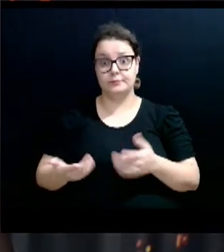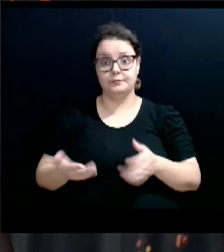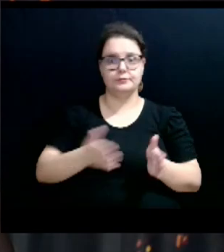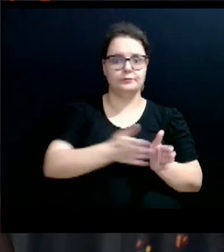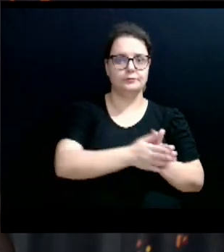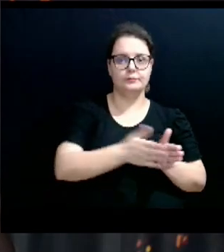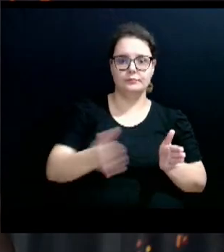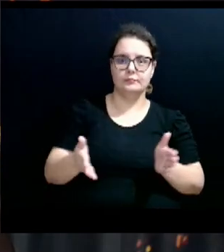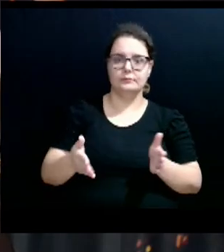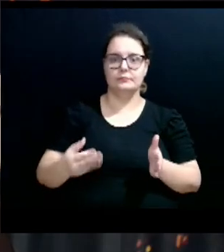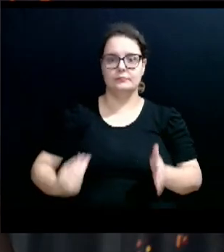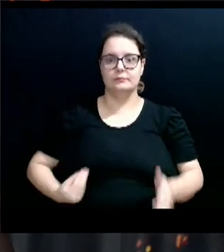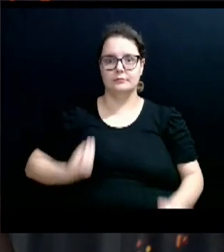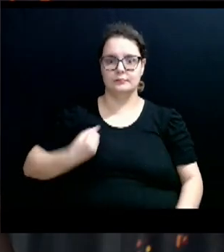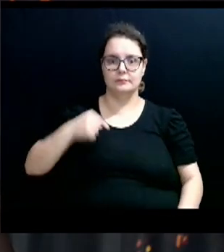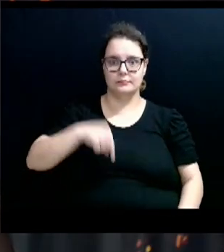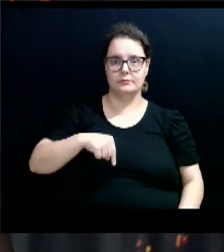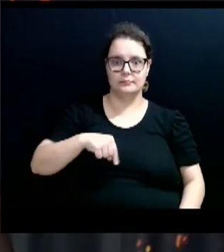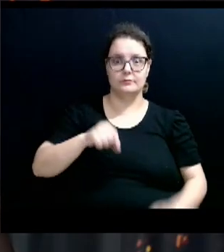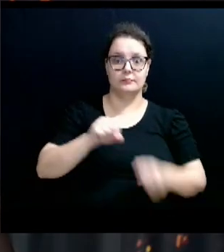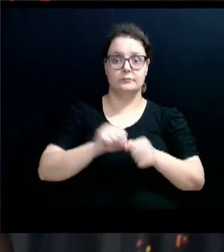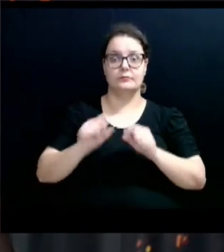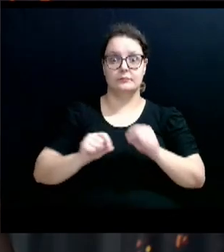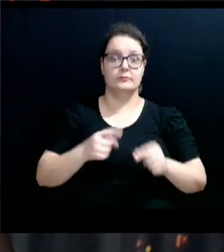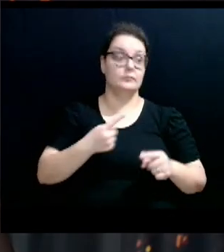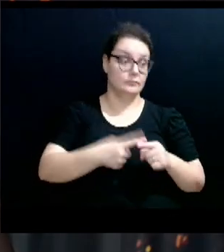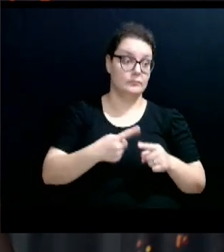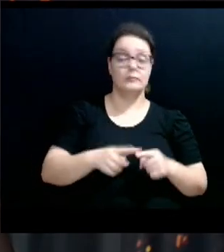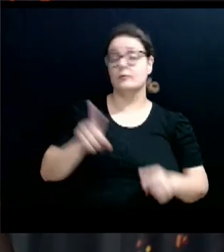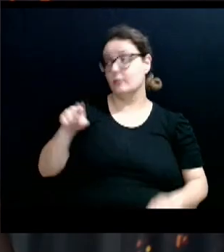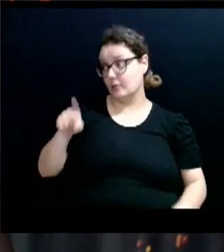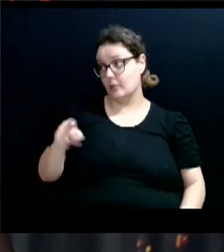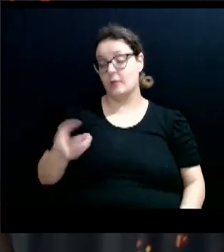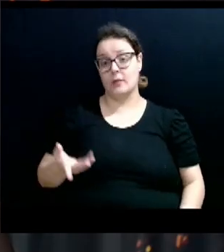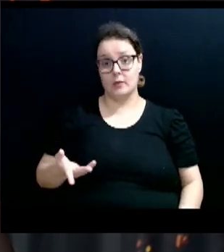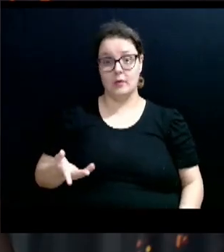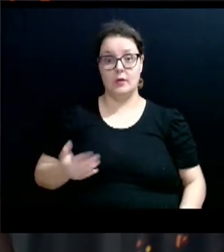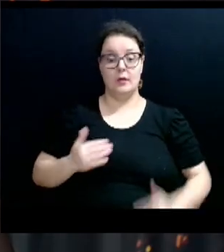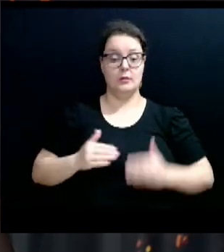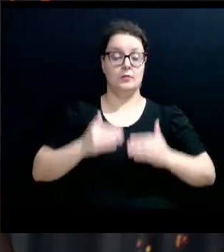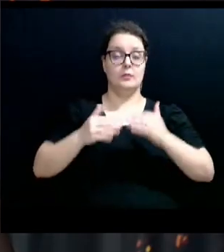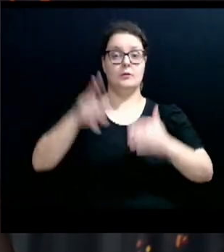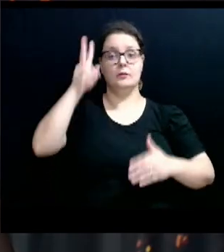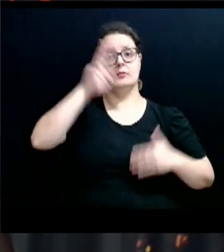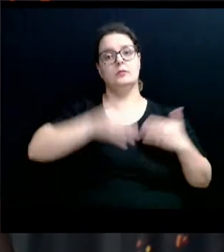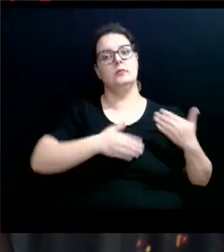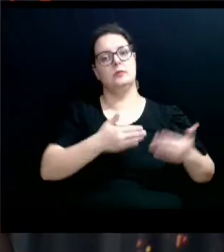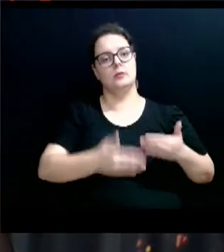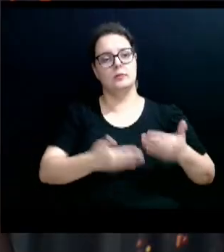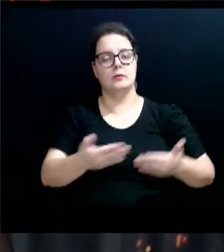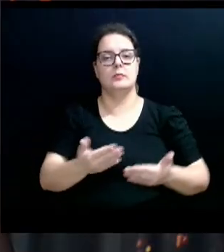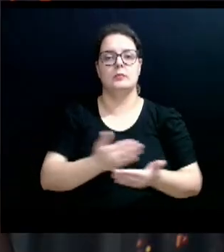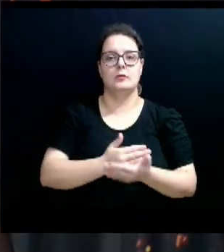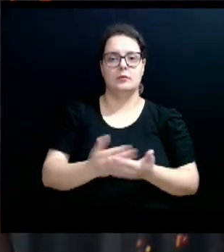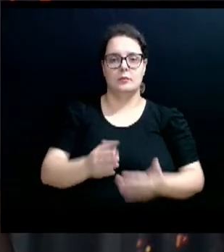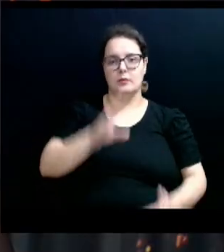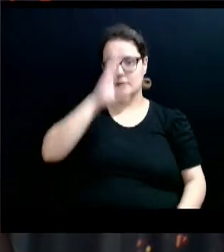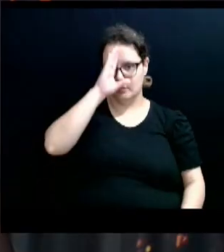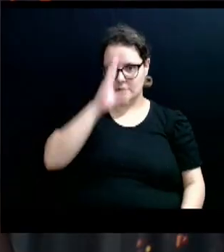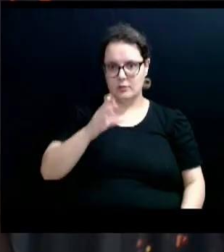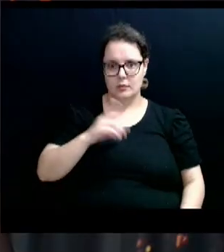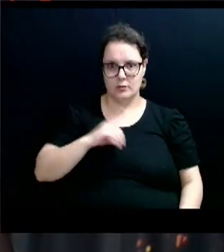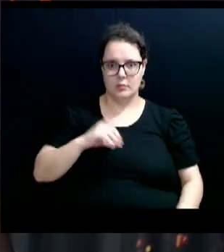quê? Uau, verdade. Quê? Então, essa construção histórica faz com que a gente comece, principalmente, vai ter um capítulo no